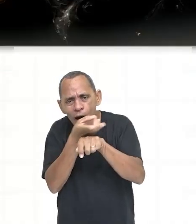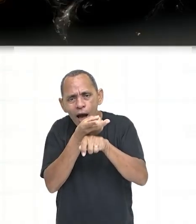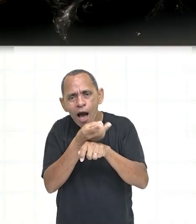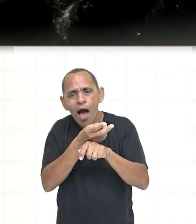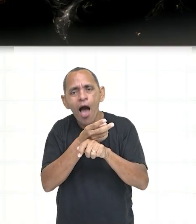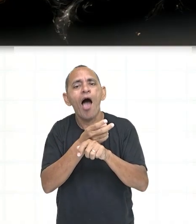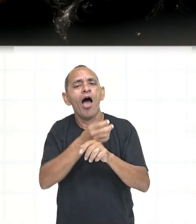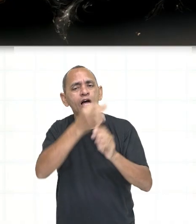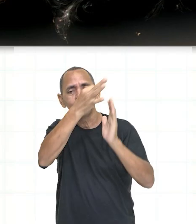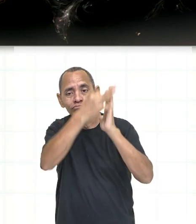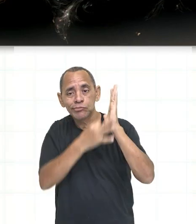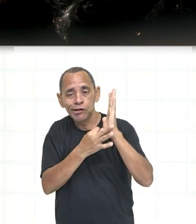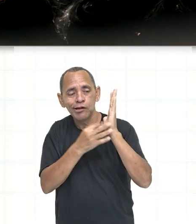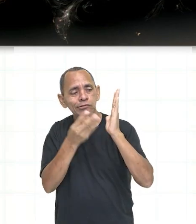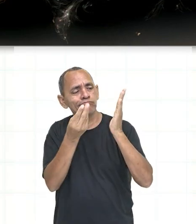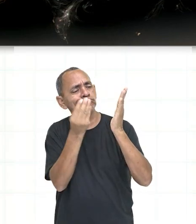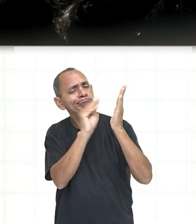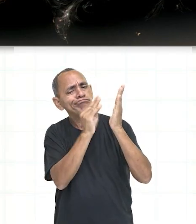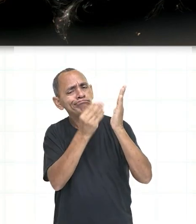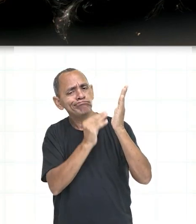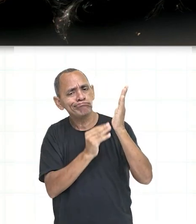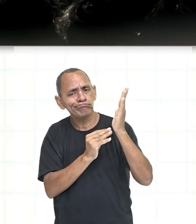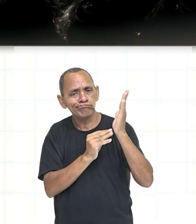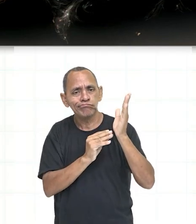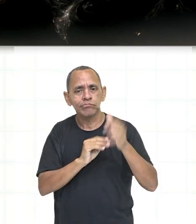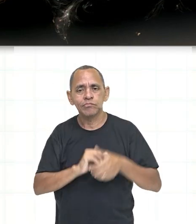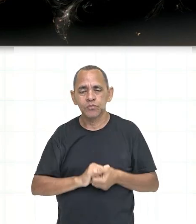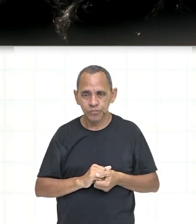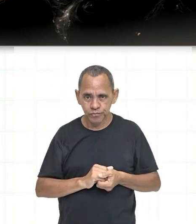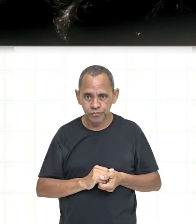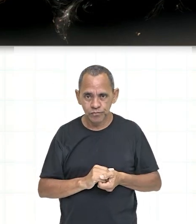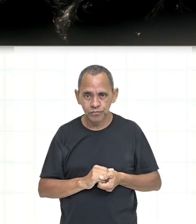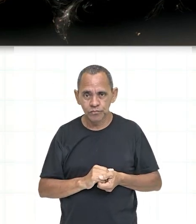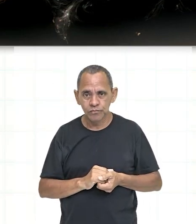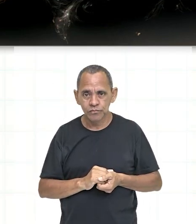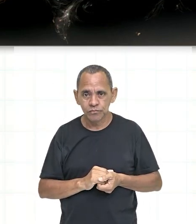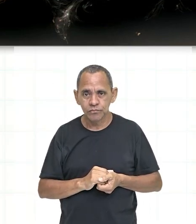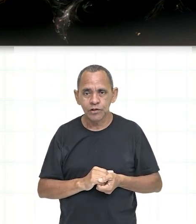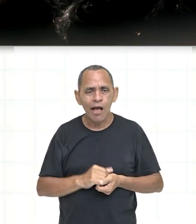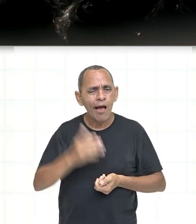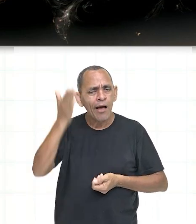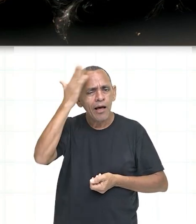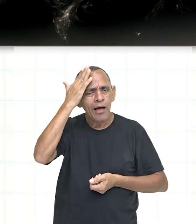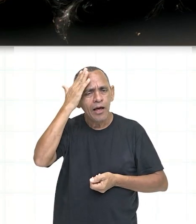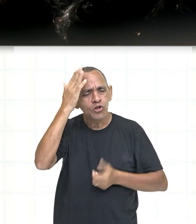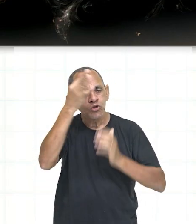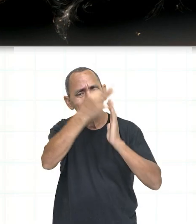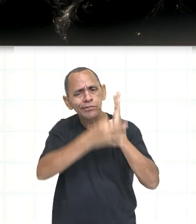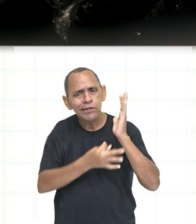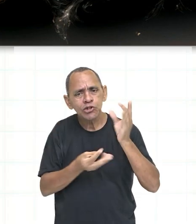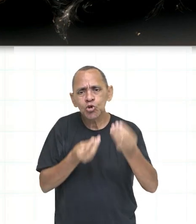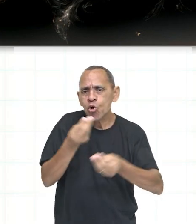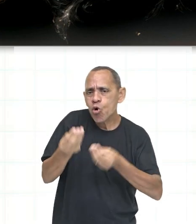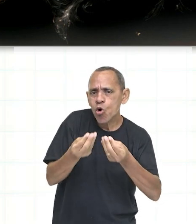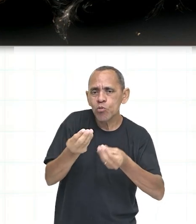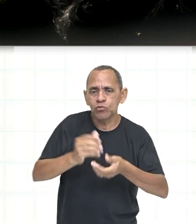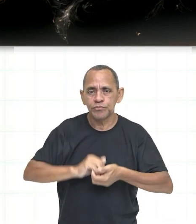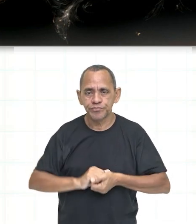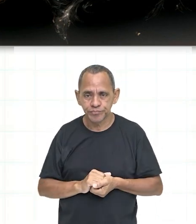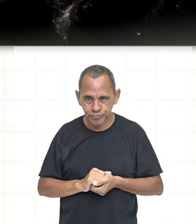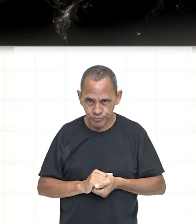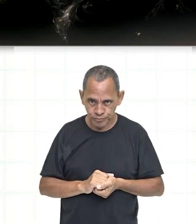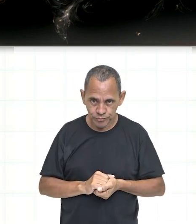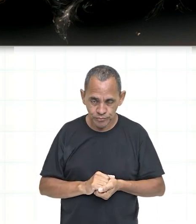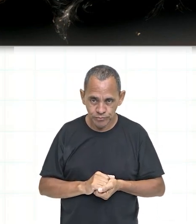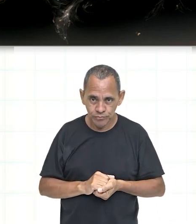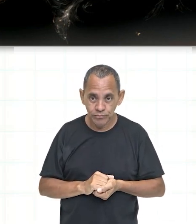lá? Então, Reading Comprehension, compreensão textual. Nós temos, então, Dark Matter